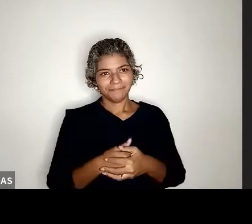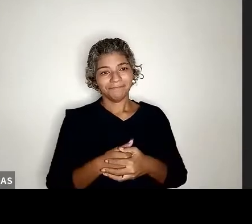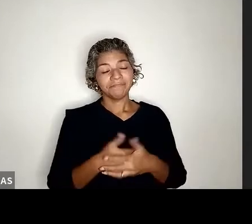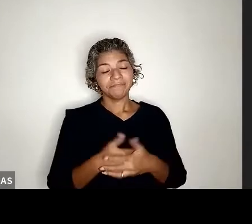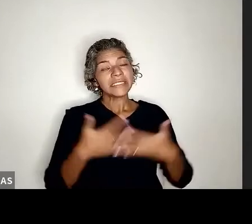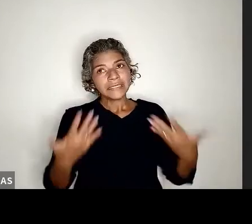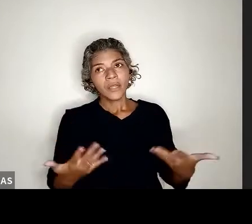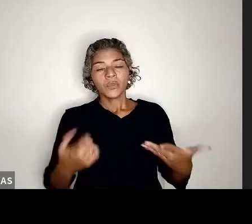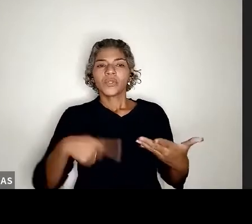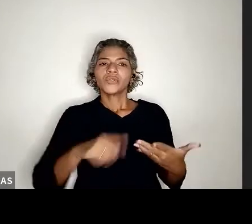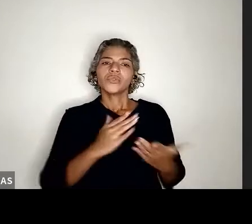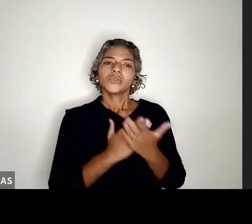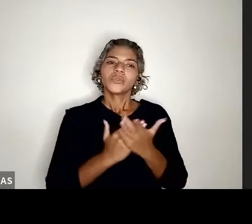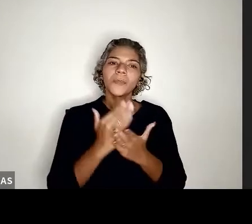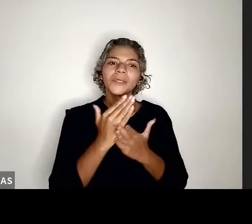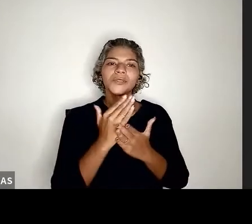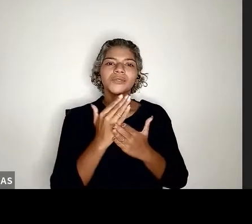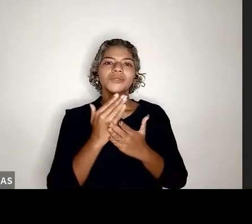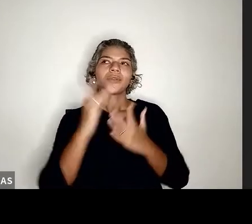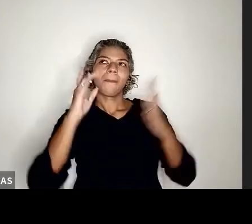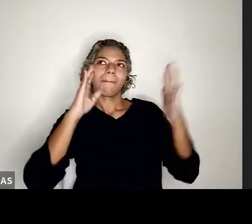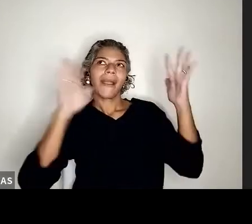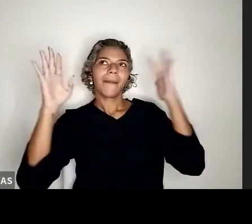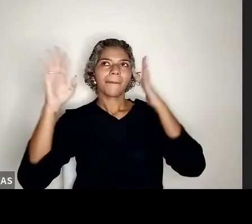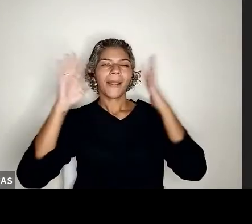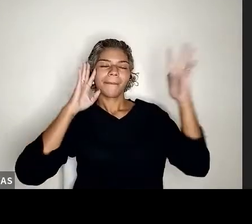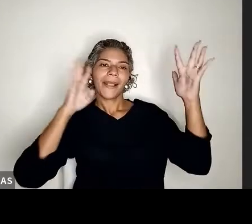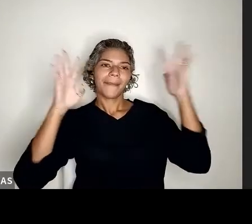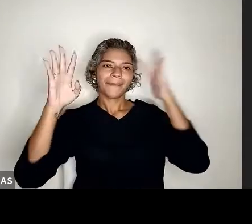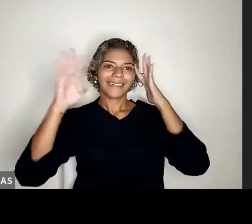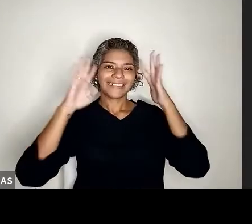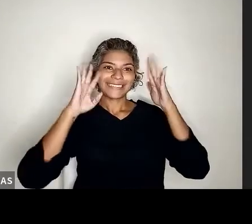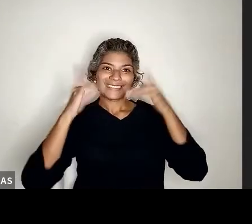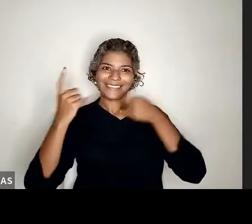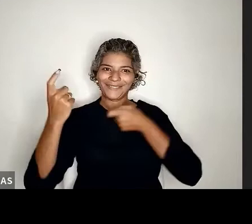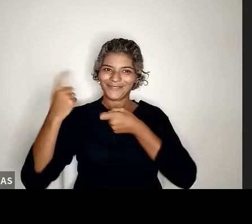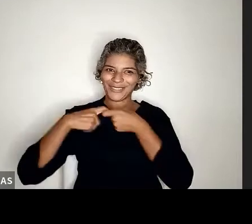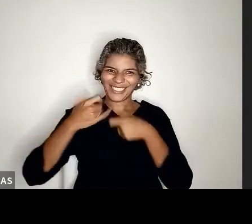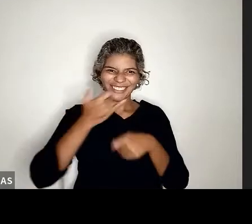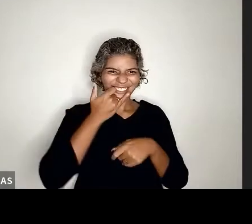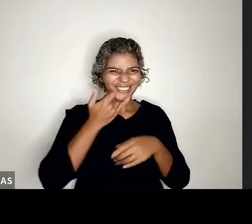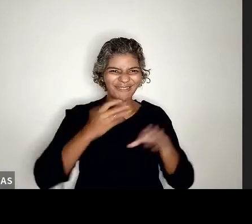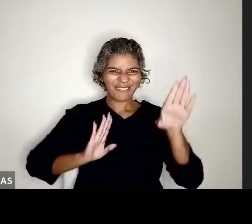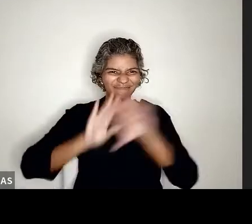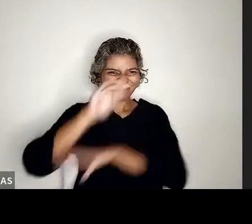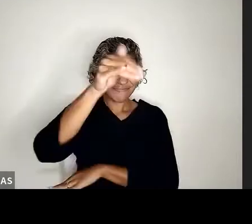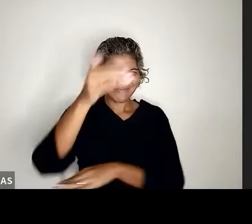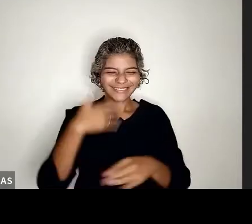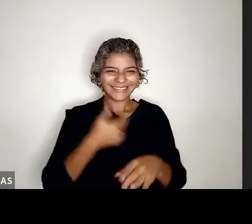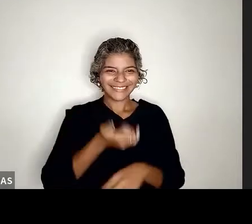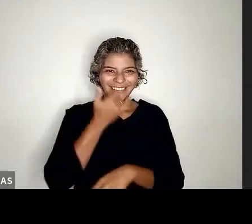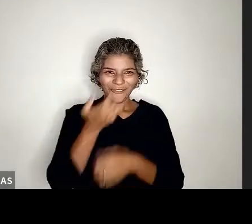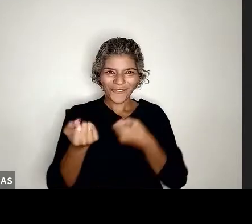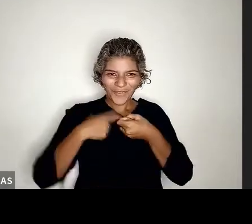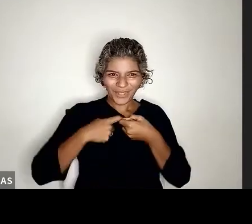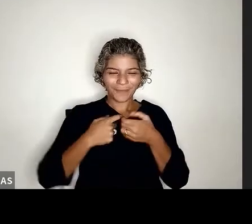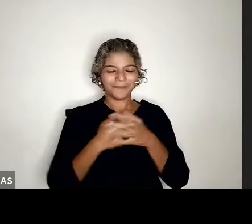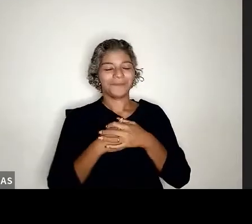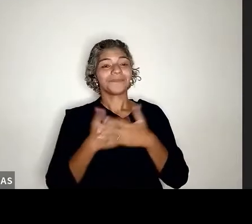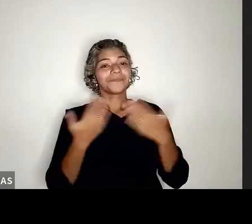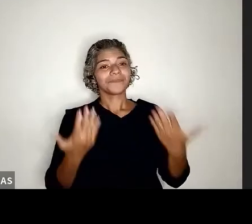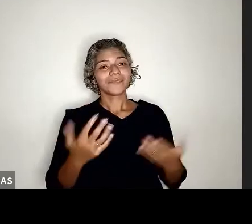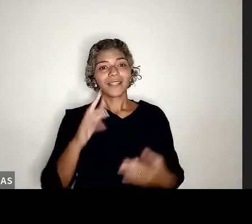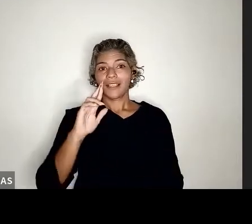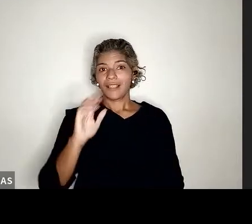essas reflexões. Bem, voltando ali nos nossos... Estou me atropelando, indo para o final, mas volto aqui para o começo. Então, a rede começa em